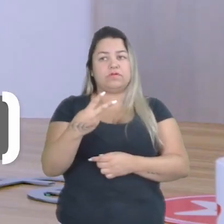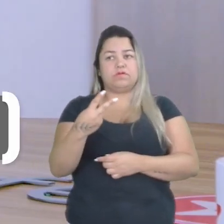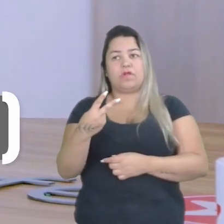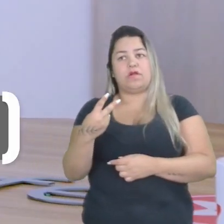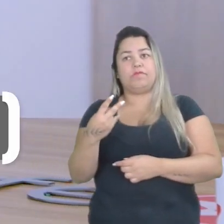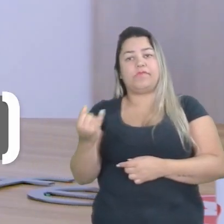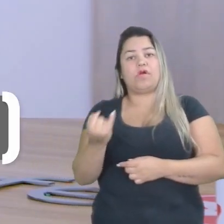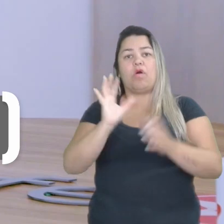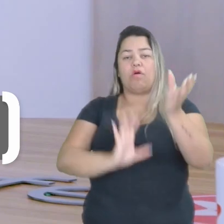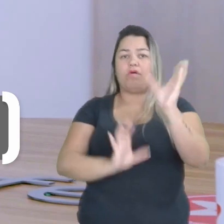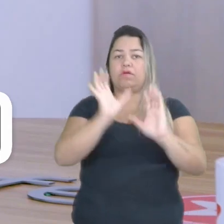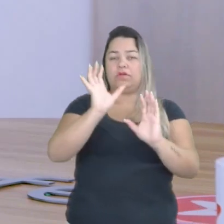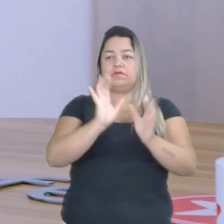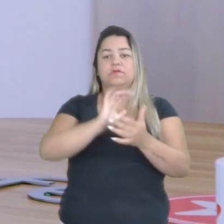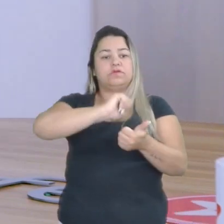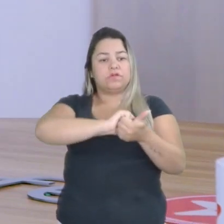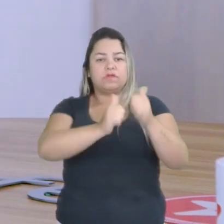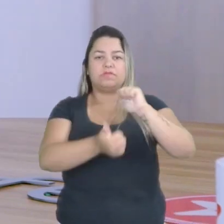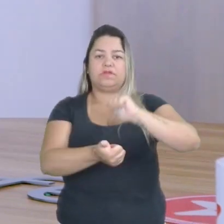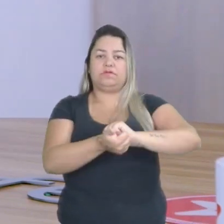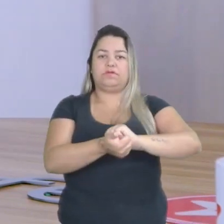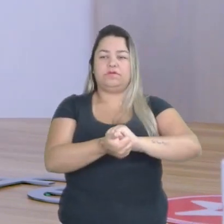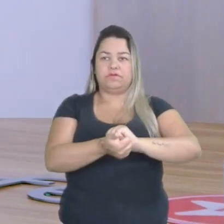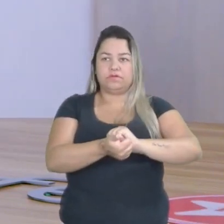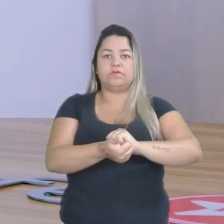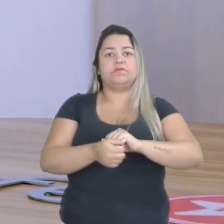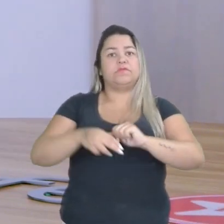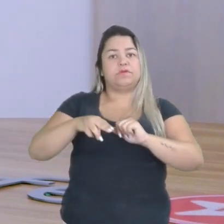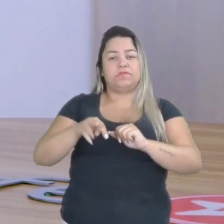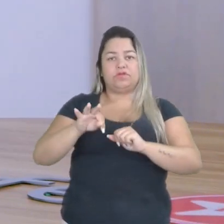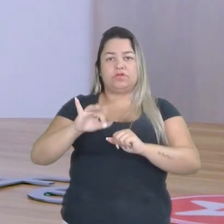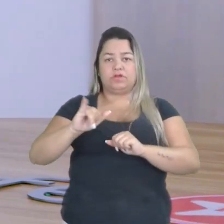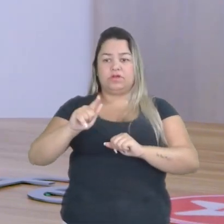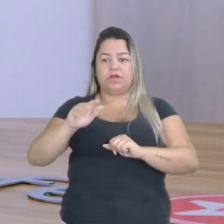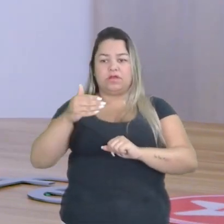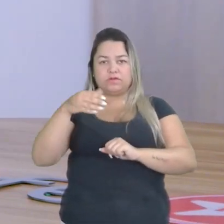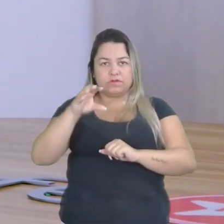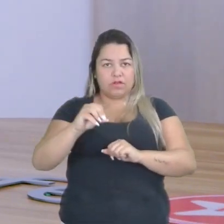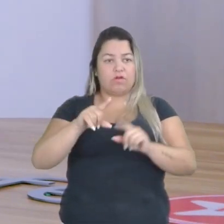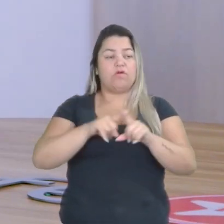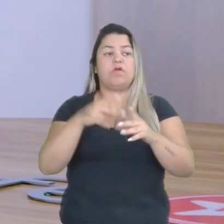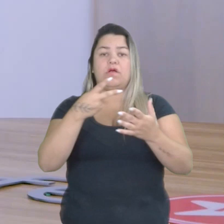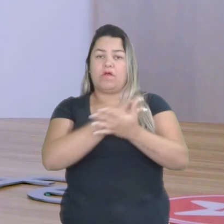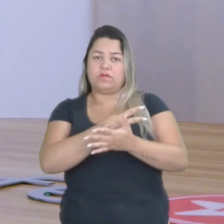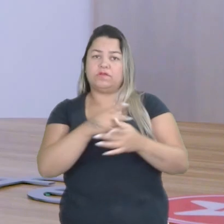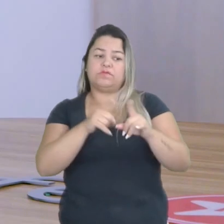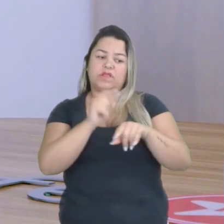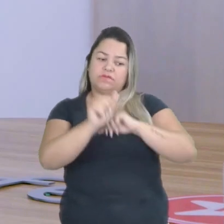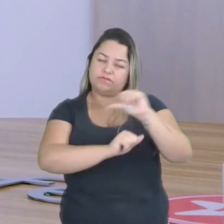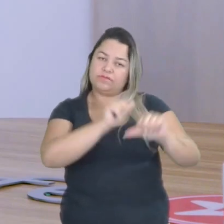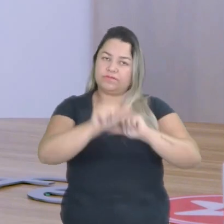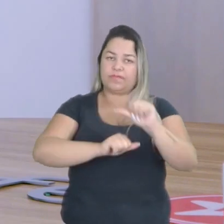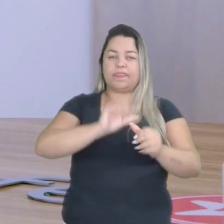grandes aspectos do Plano Clima: os aspectos de adaptação e os aspectos de mitigação. Porque as consequências